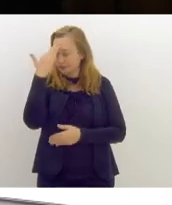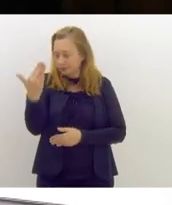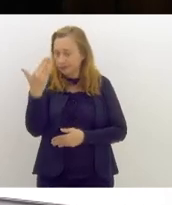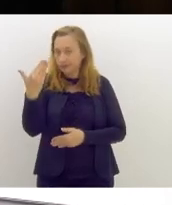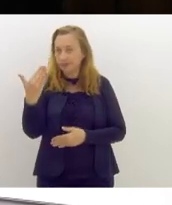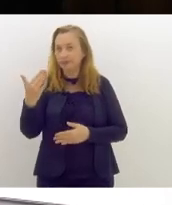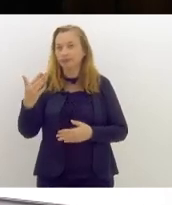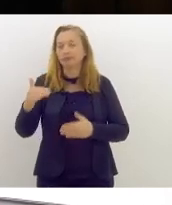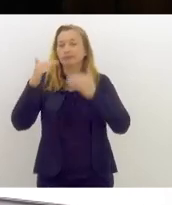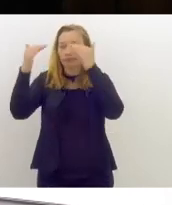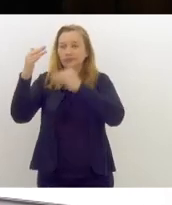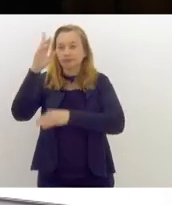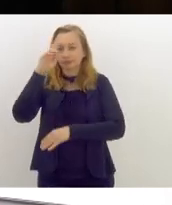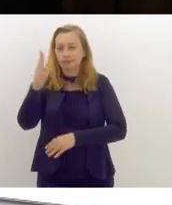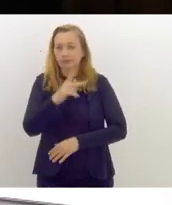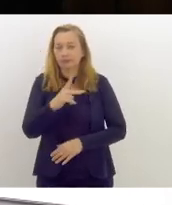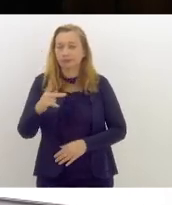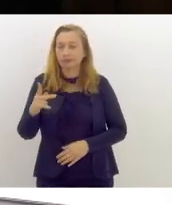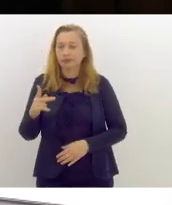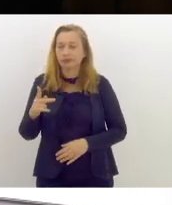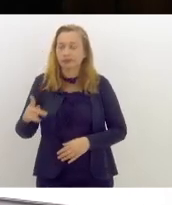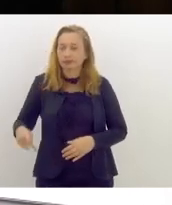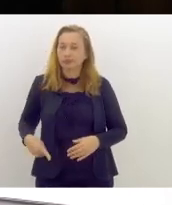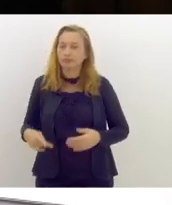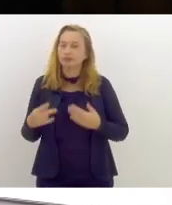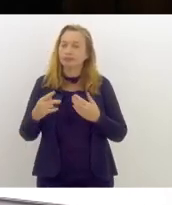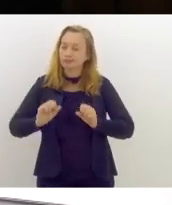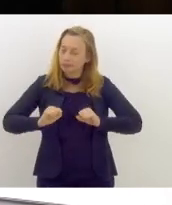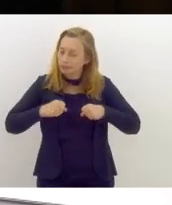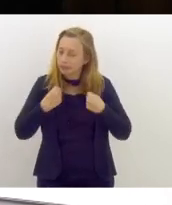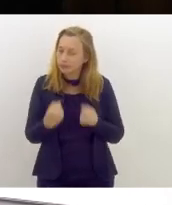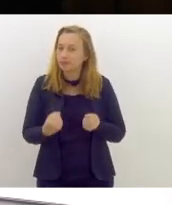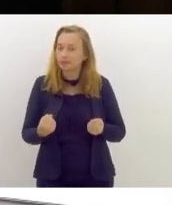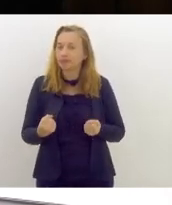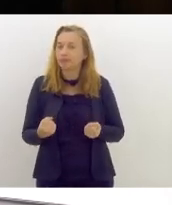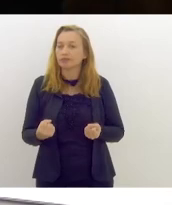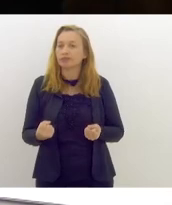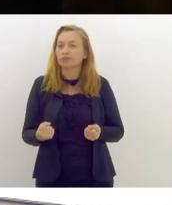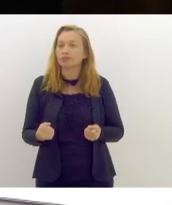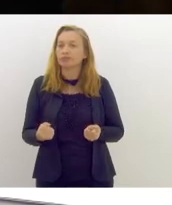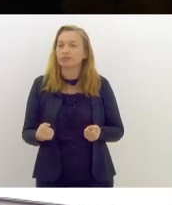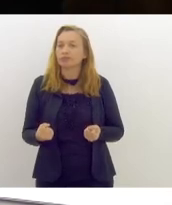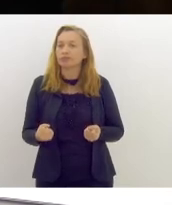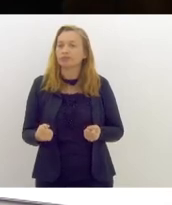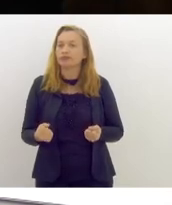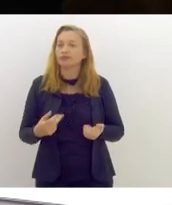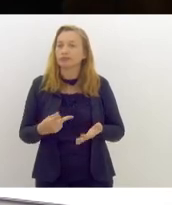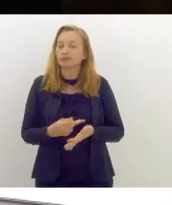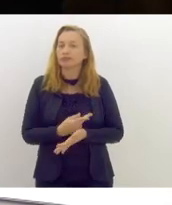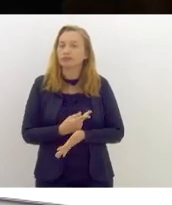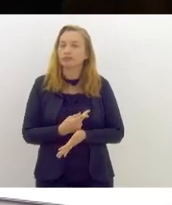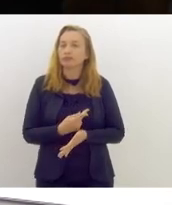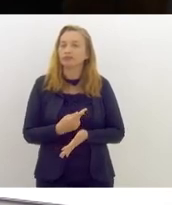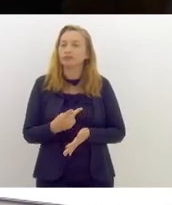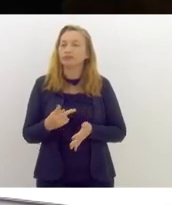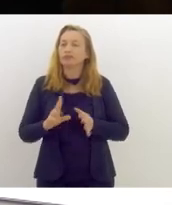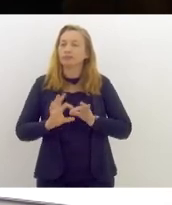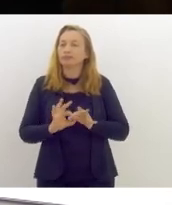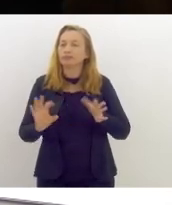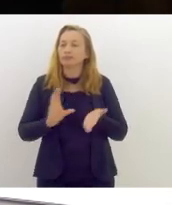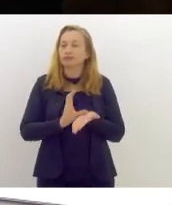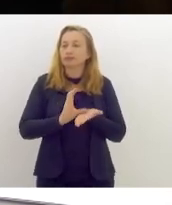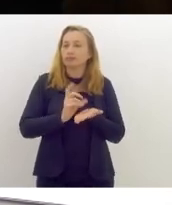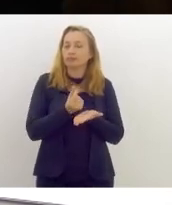a vossa excelência pelo empenho da sessão desse prédio e pelo empenho que acontecesse esse projeto é a liberação de